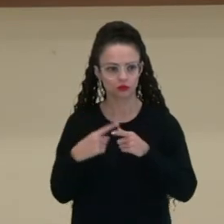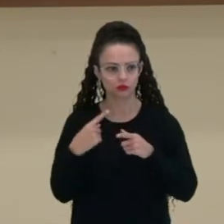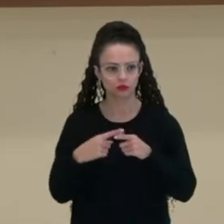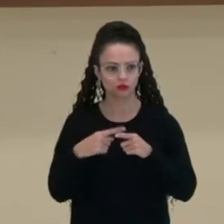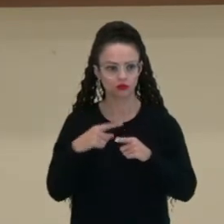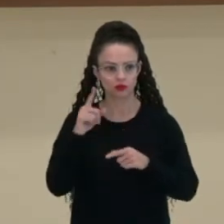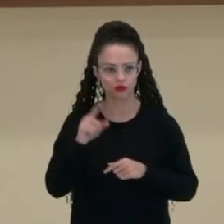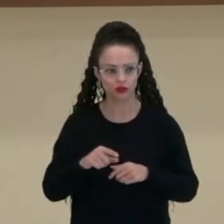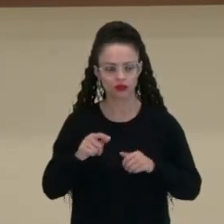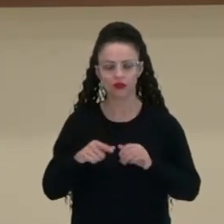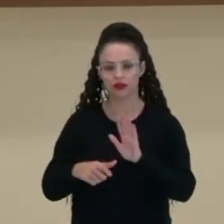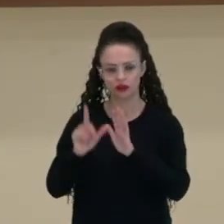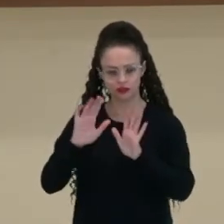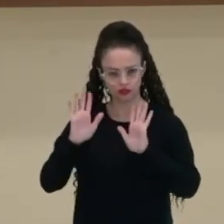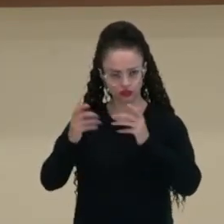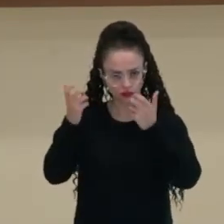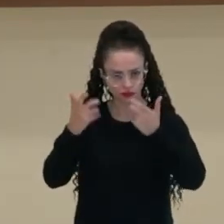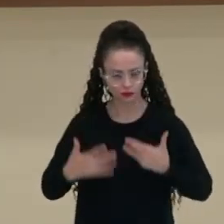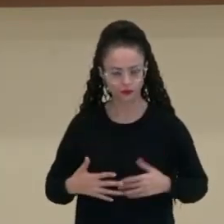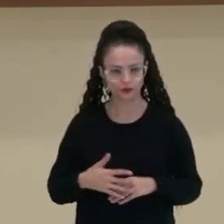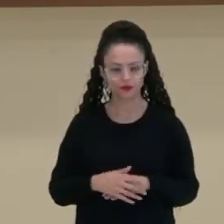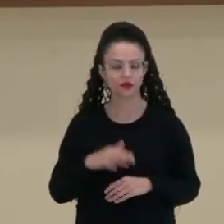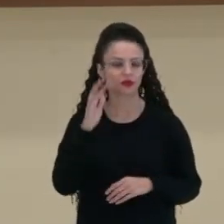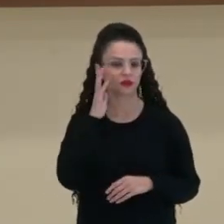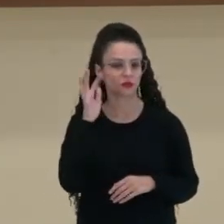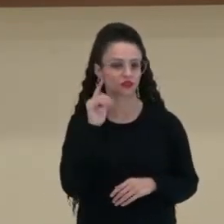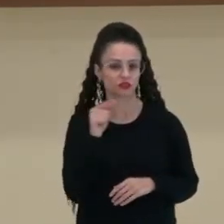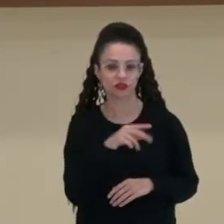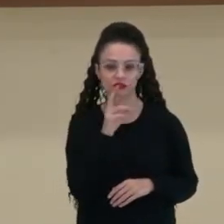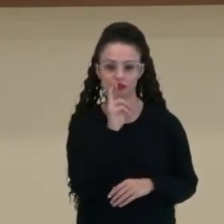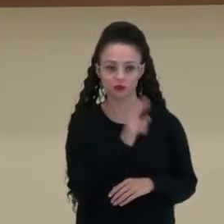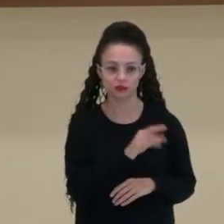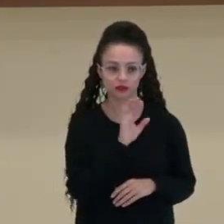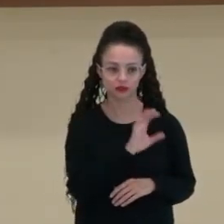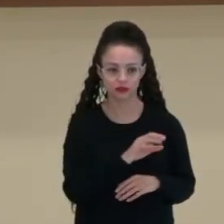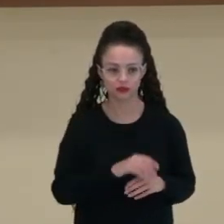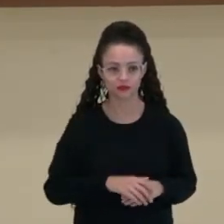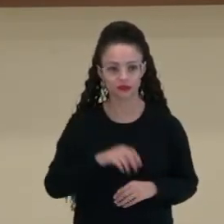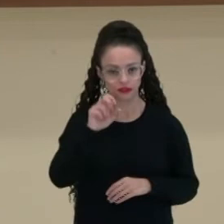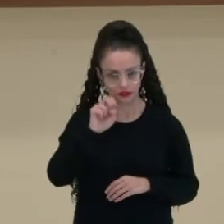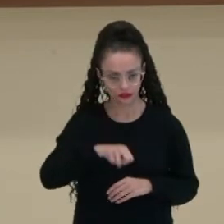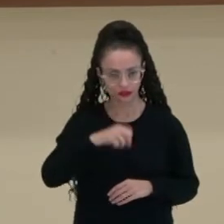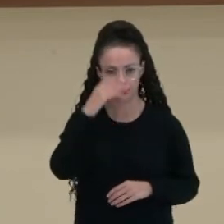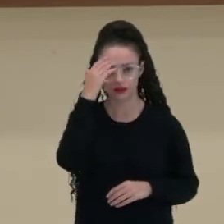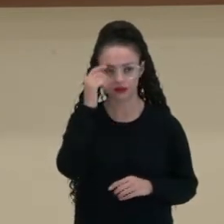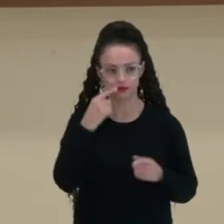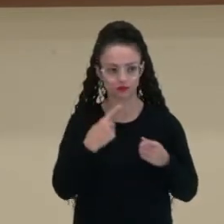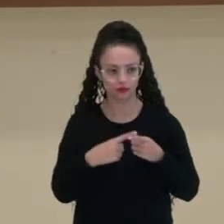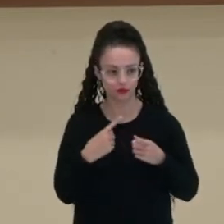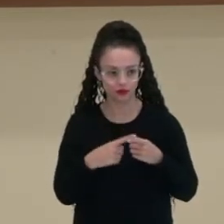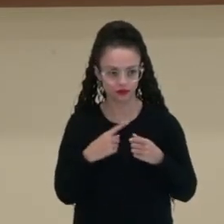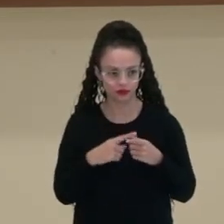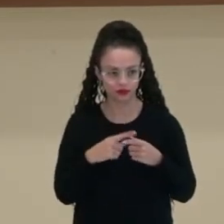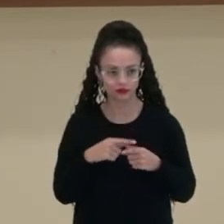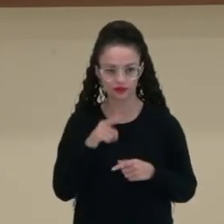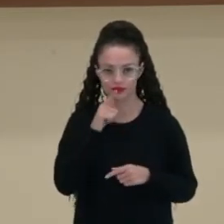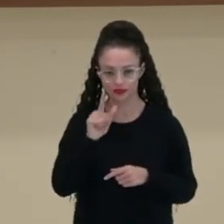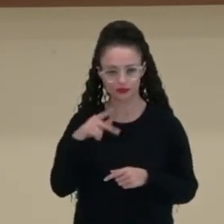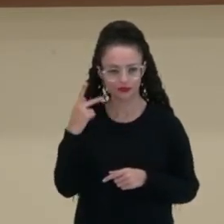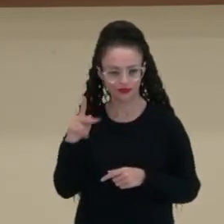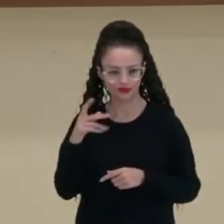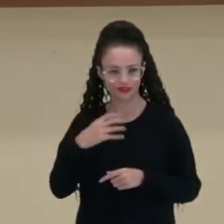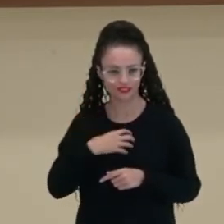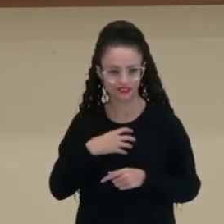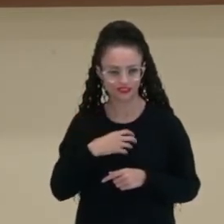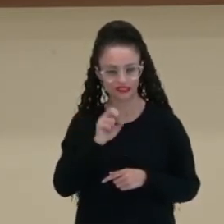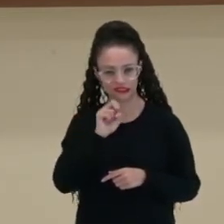já descrito na entrevista. E aí imaginei que ela responderia assim, né? Sim, porque é até da linguagem dela